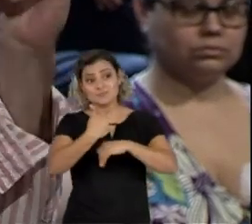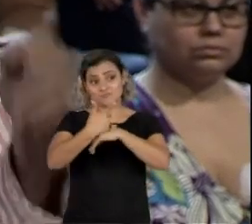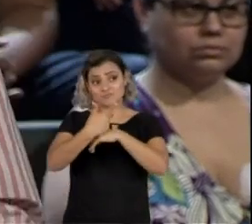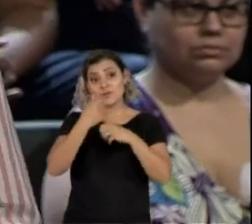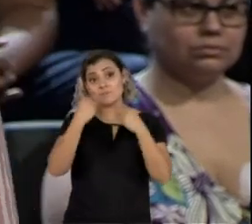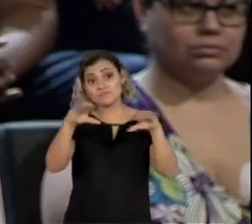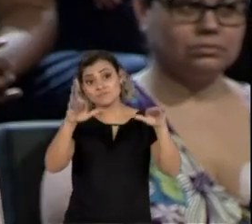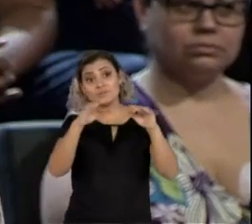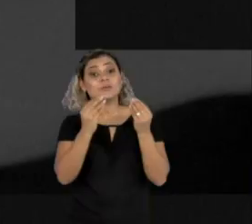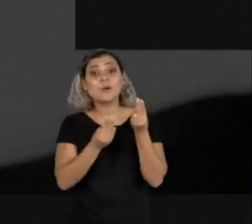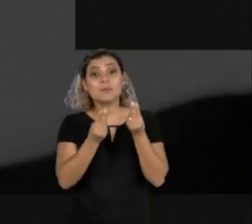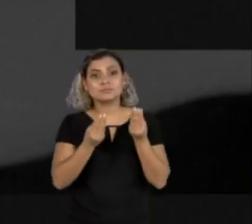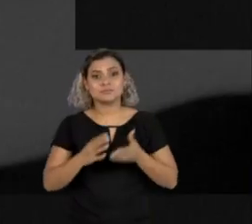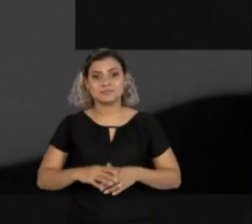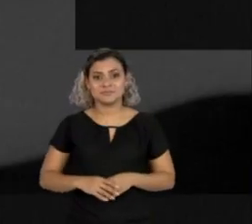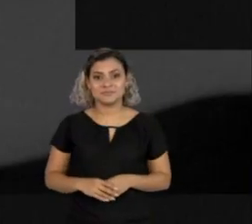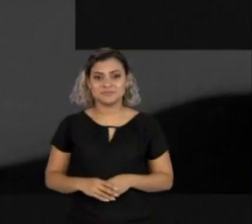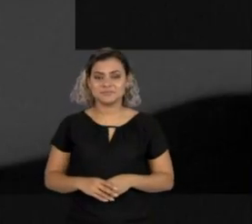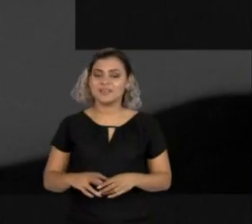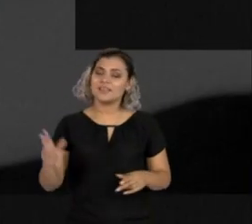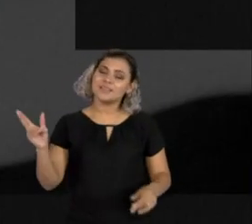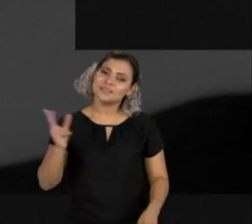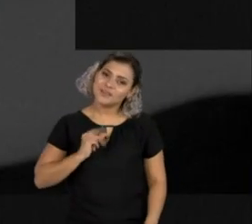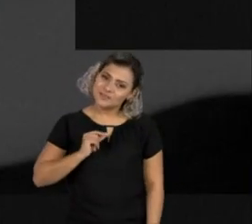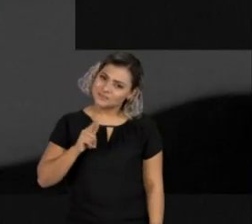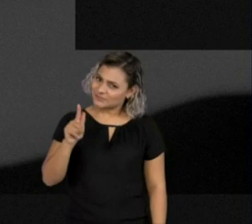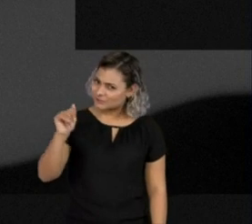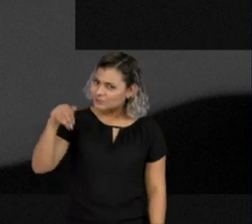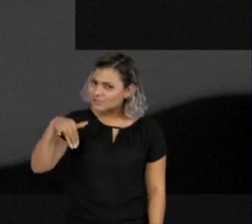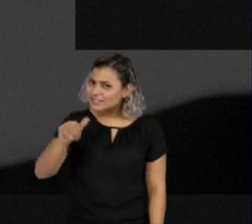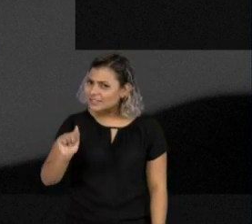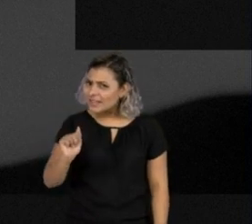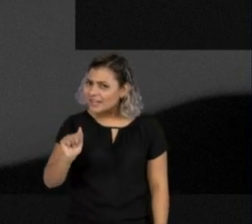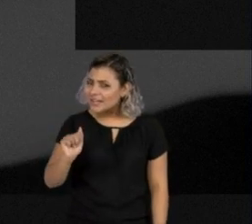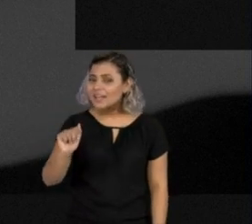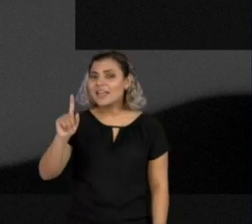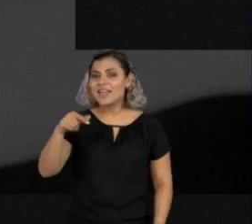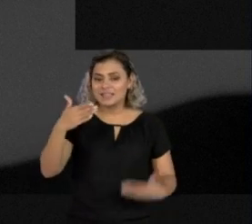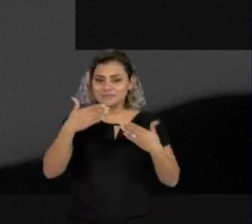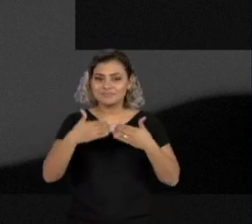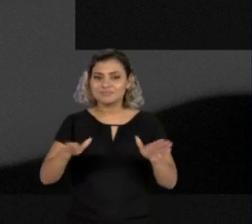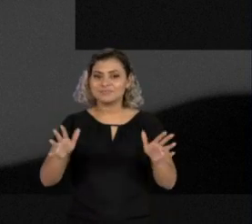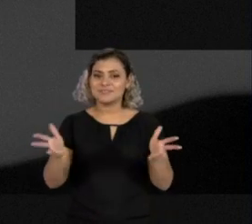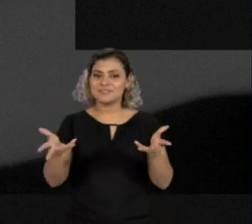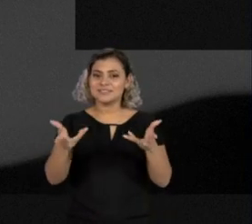Olha só, né? Falar sobre Gina é falar sobre a estreia de uma